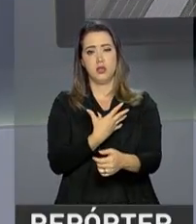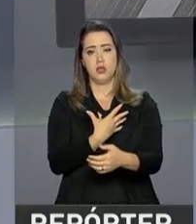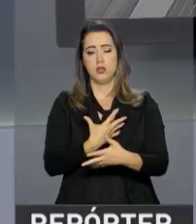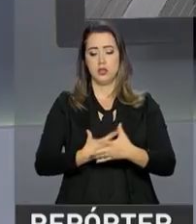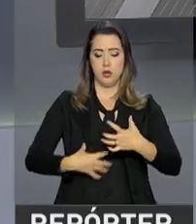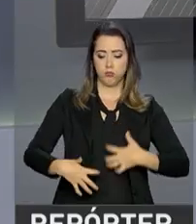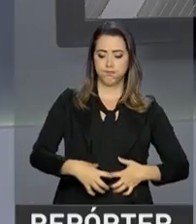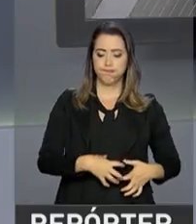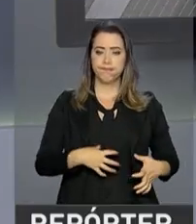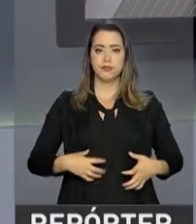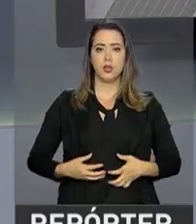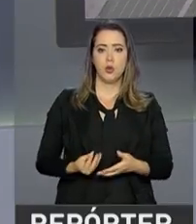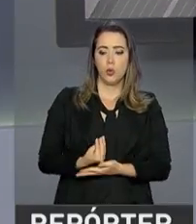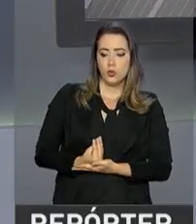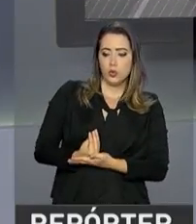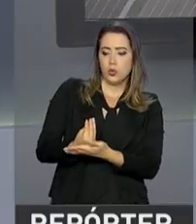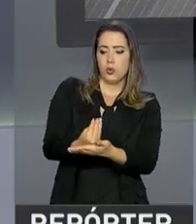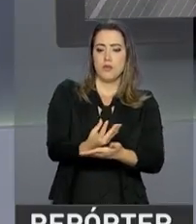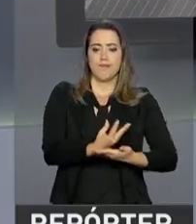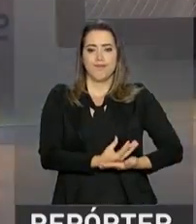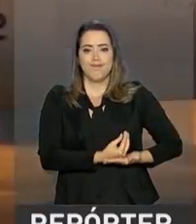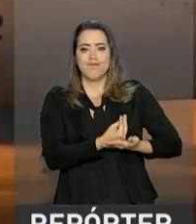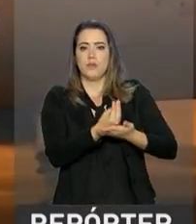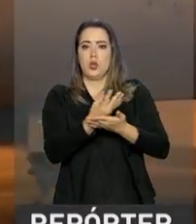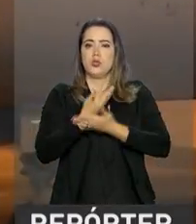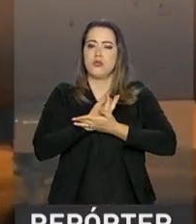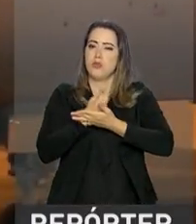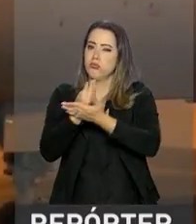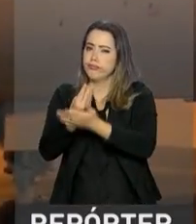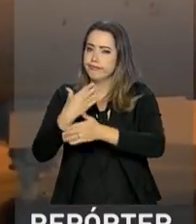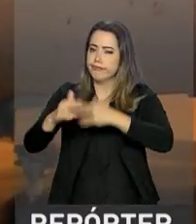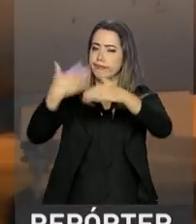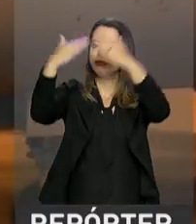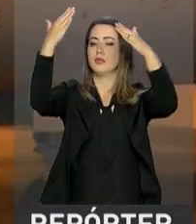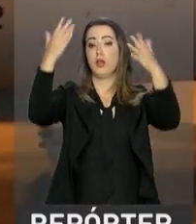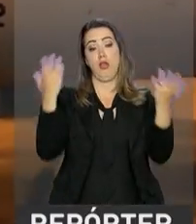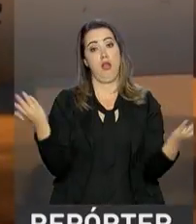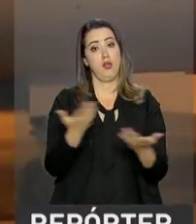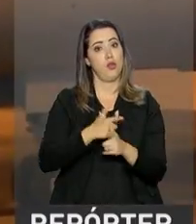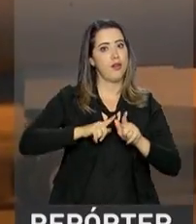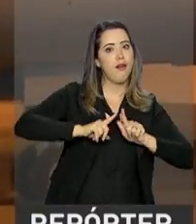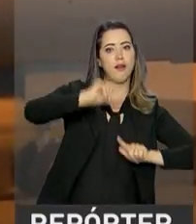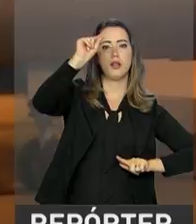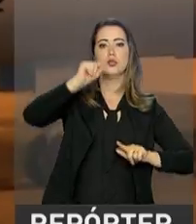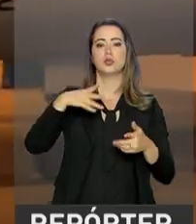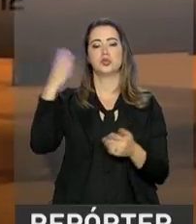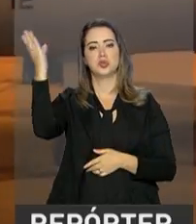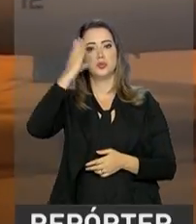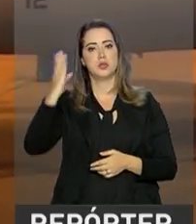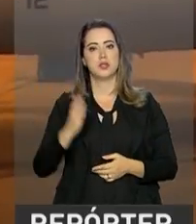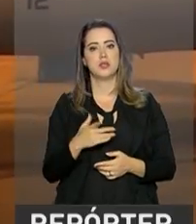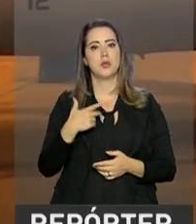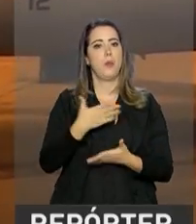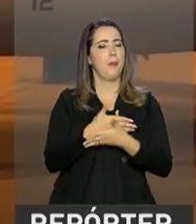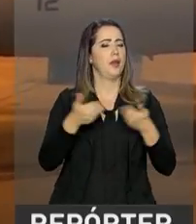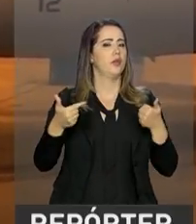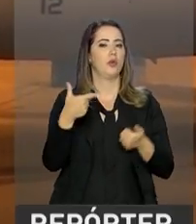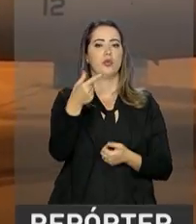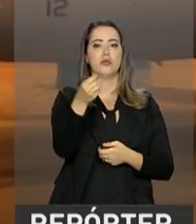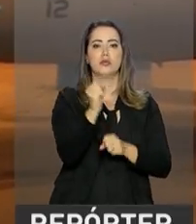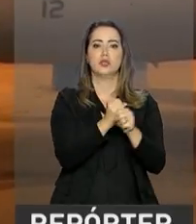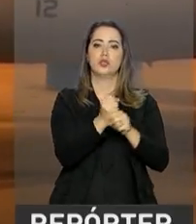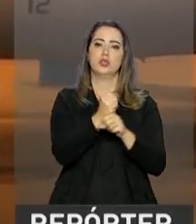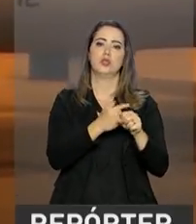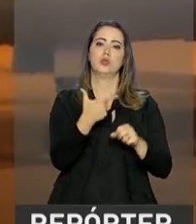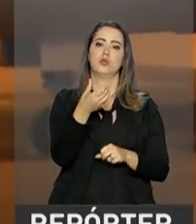diz parou e bateu recorde no país de acordo com os dados o brasil vídeo melhor cenário de doações em 20 anos em